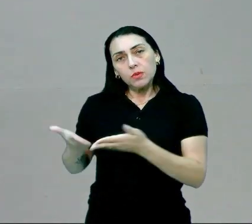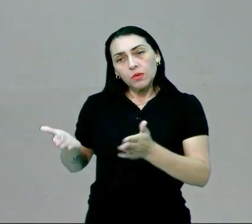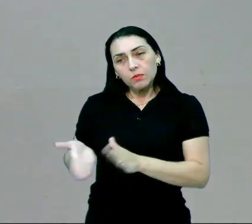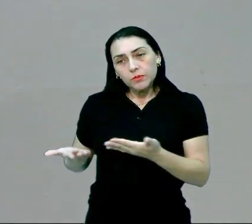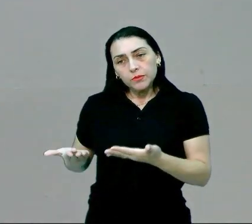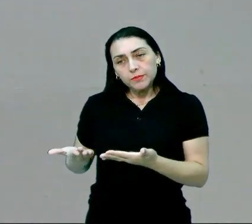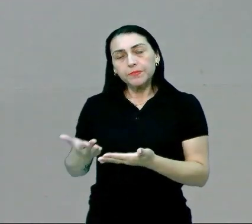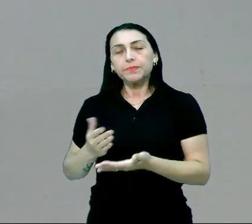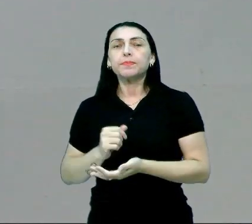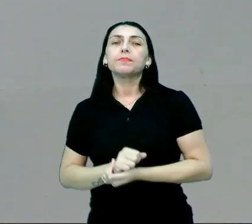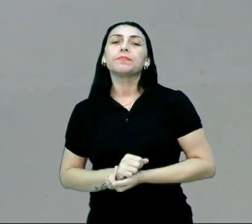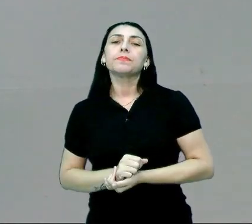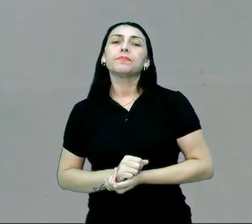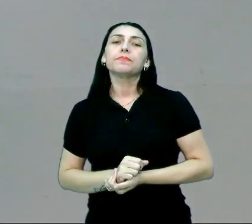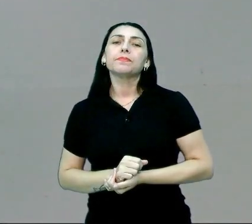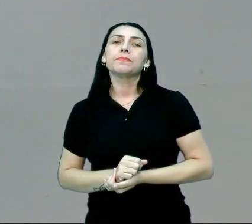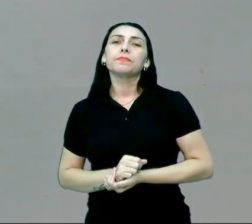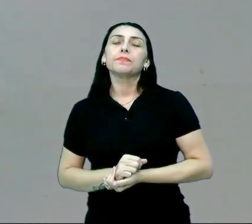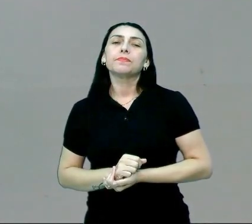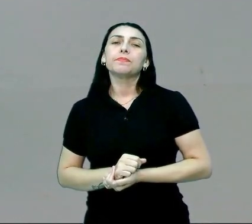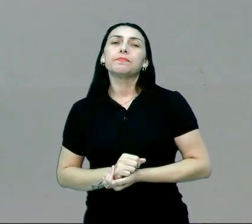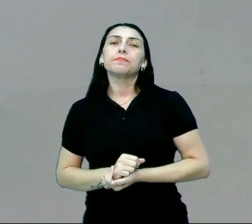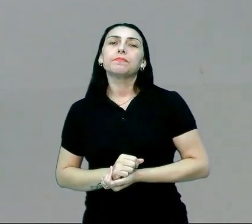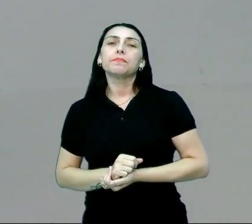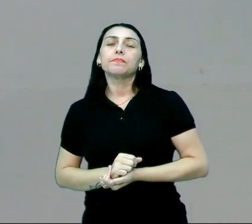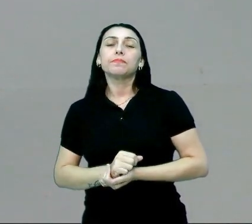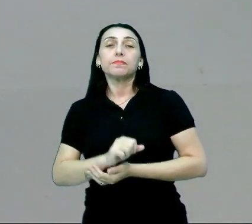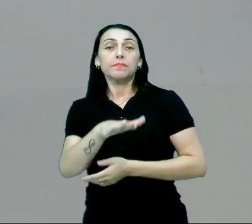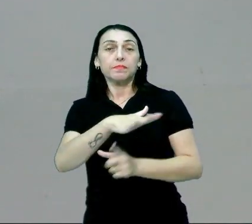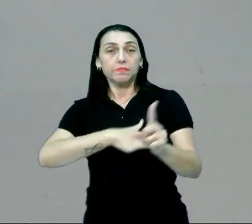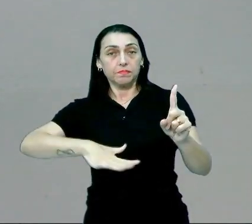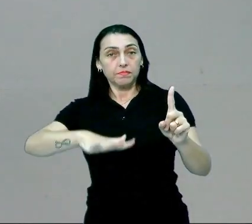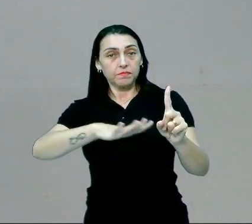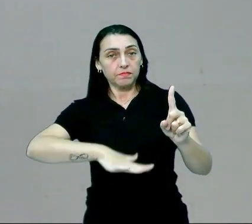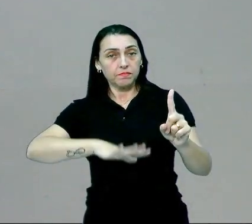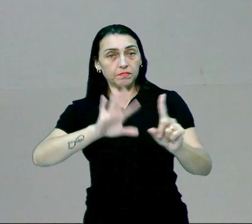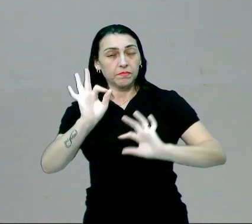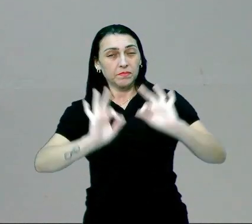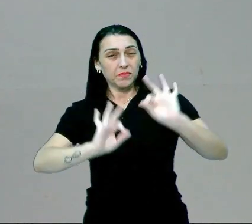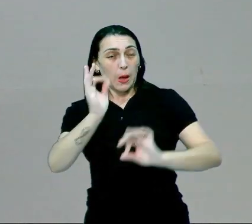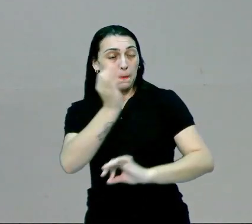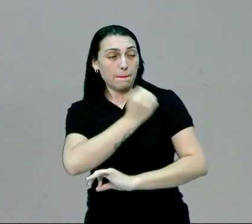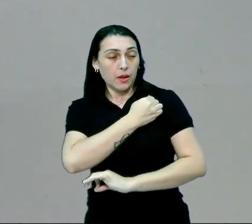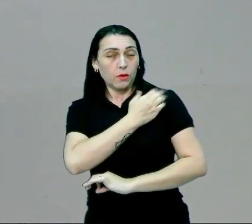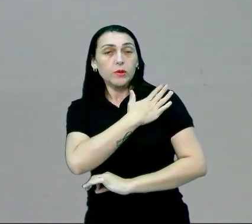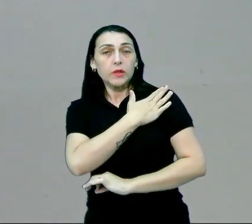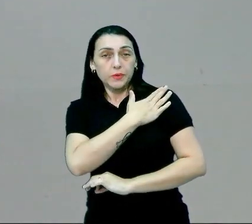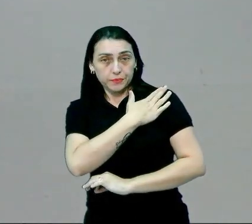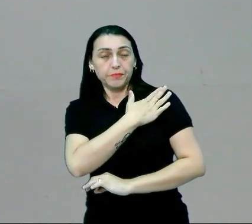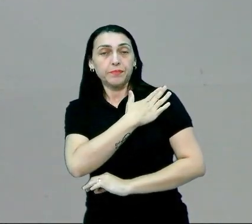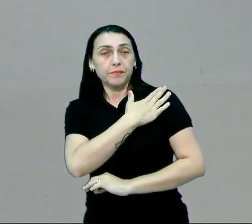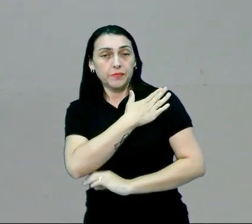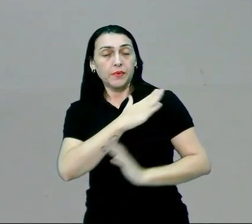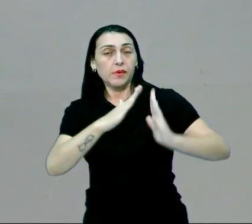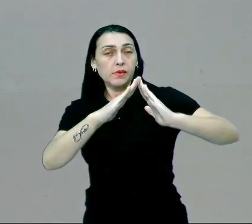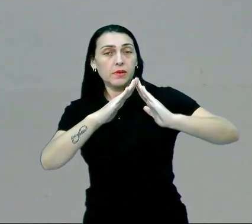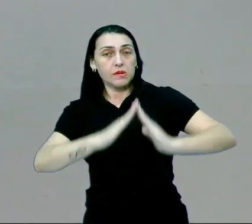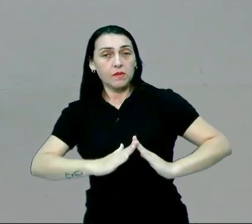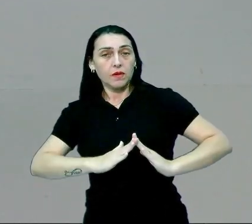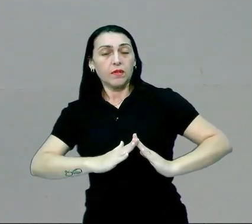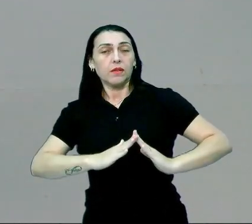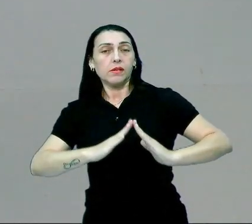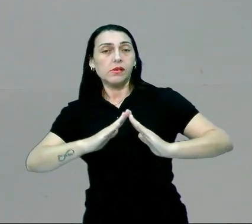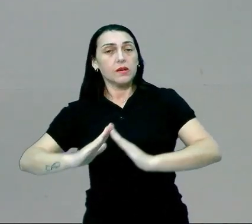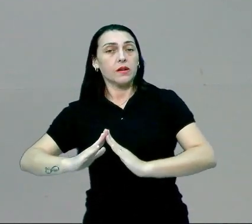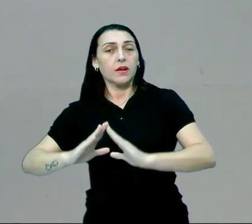pobres. Devido a isso, a sociedade ela constrói preconceitos. A favela, a